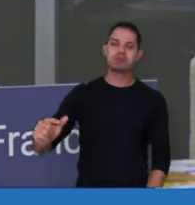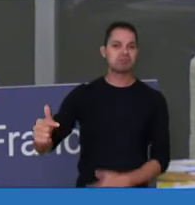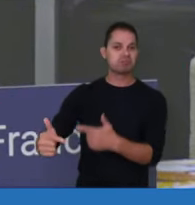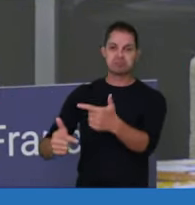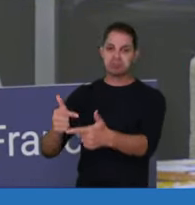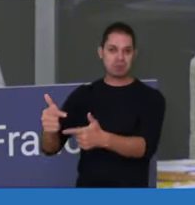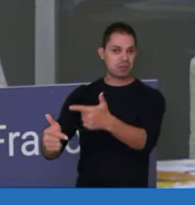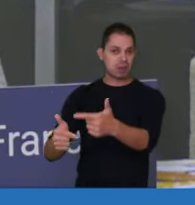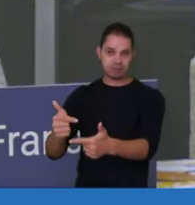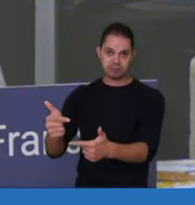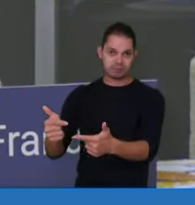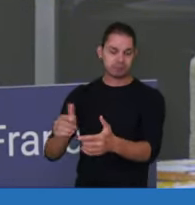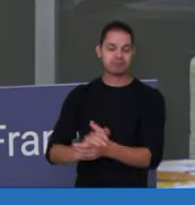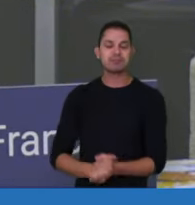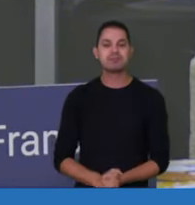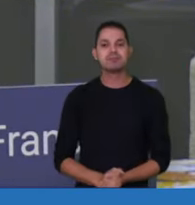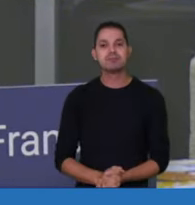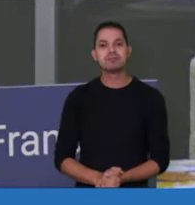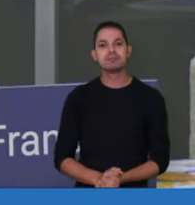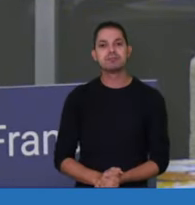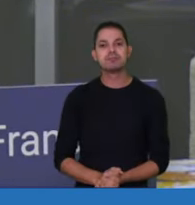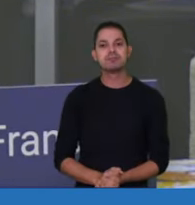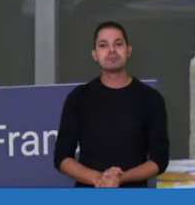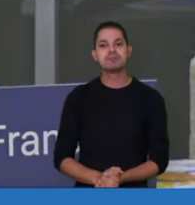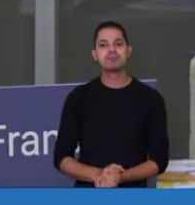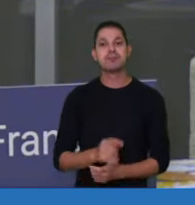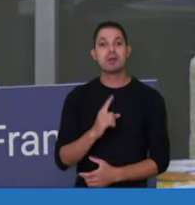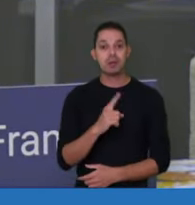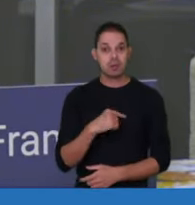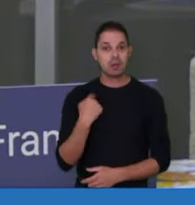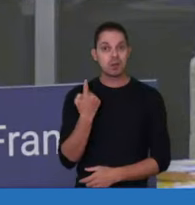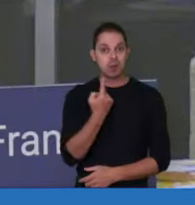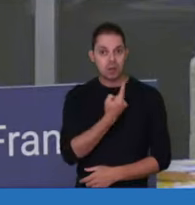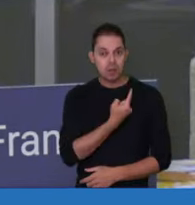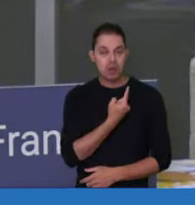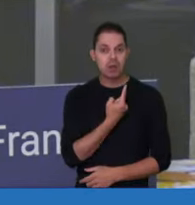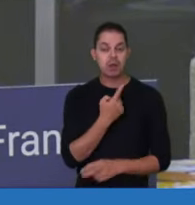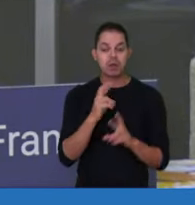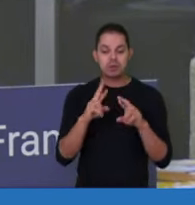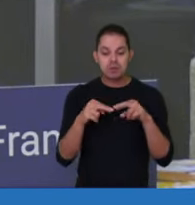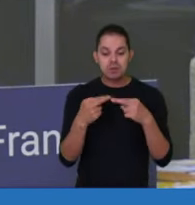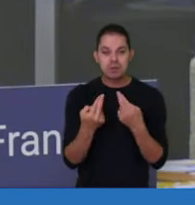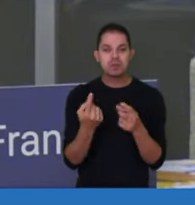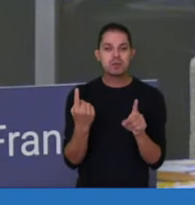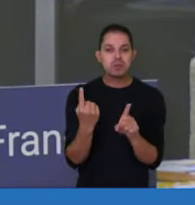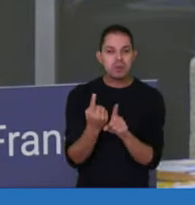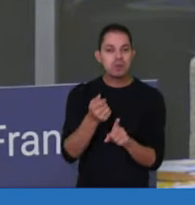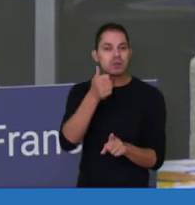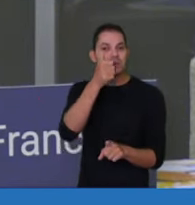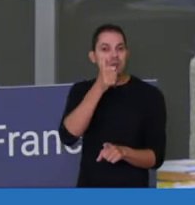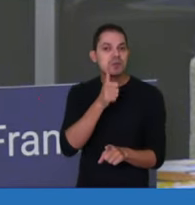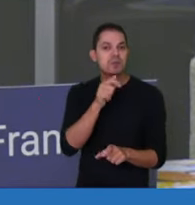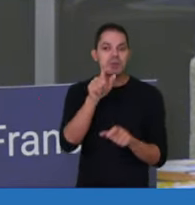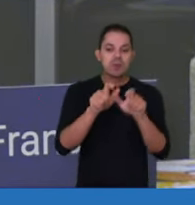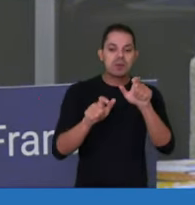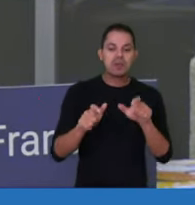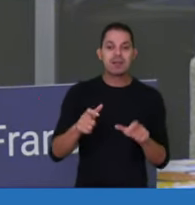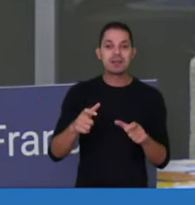trabalho. Naquele dia nós tínhamos um encontro de mulheres na Bahia.